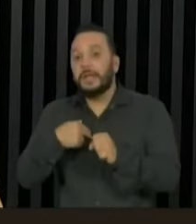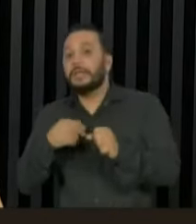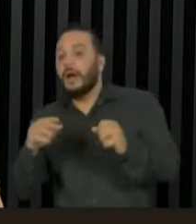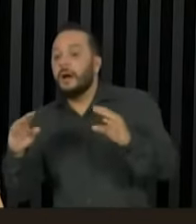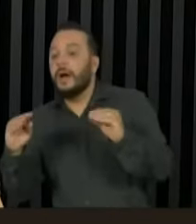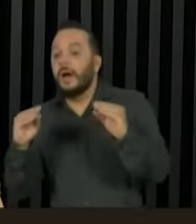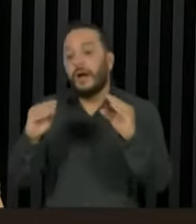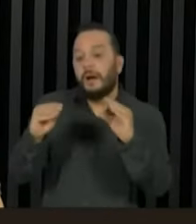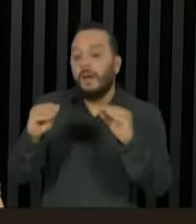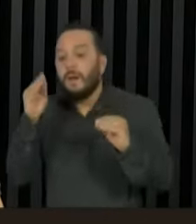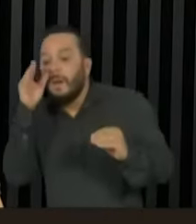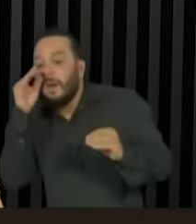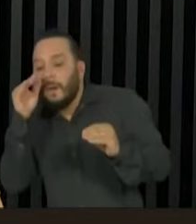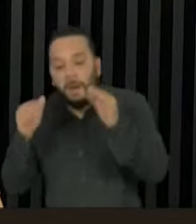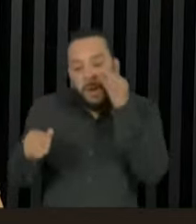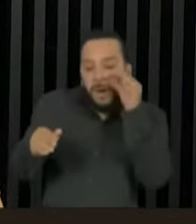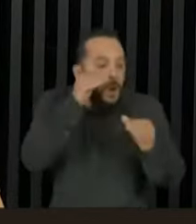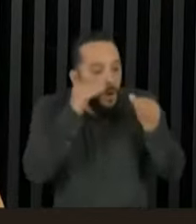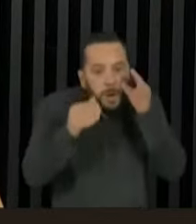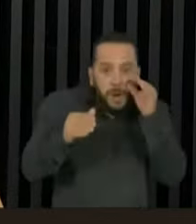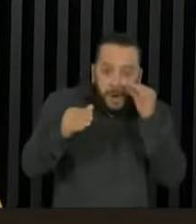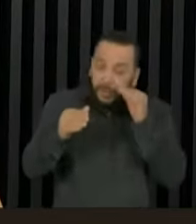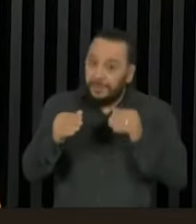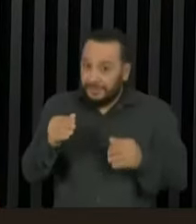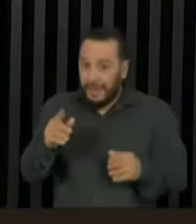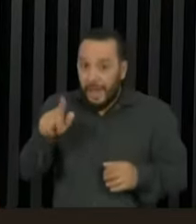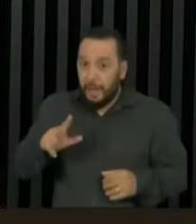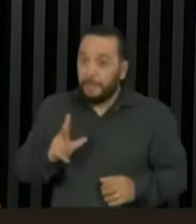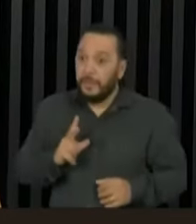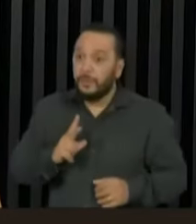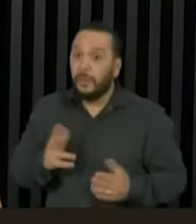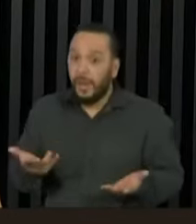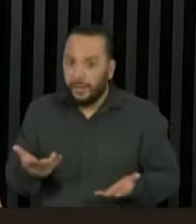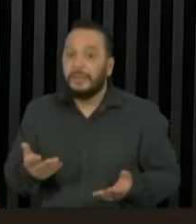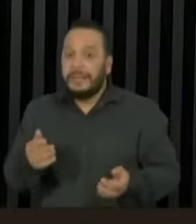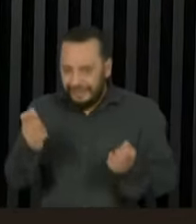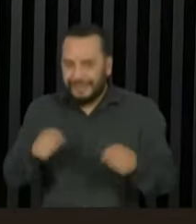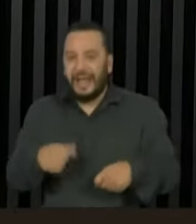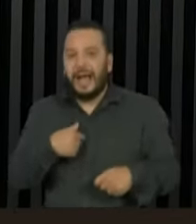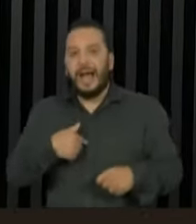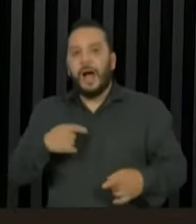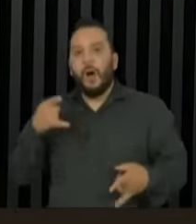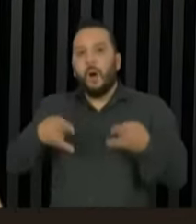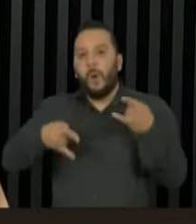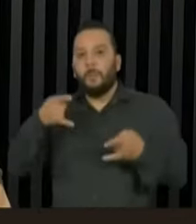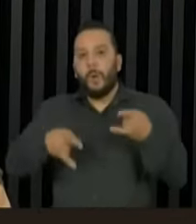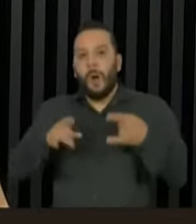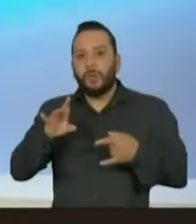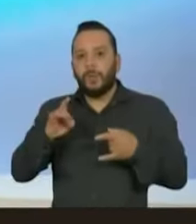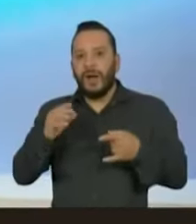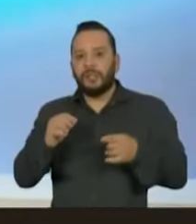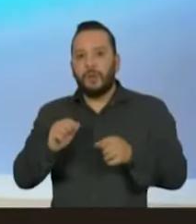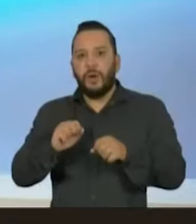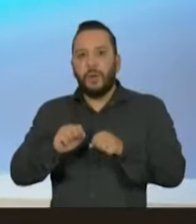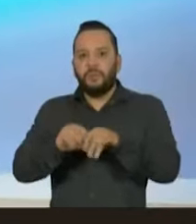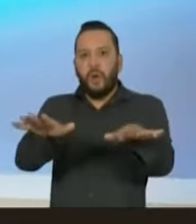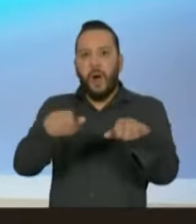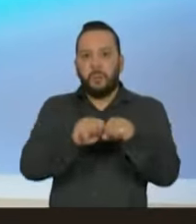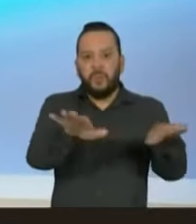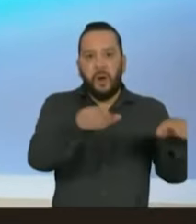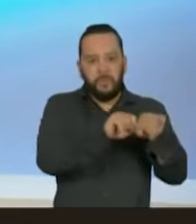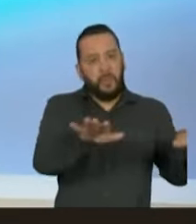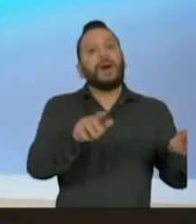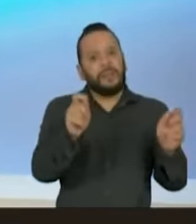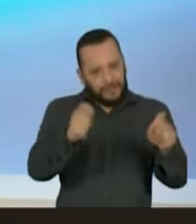e saber o que que você tá disponibilizando para as outras pessoas é possível combater os robôs do WhatsApp mas e o Boca a Boca do WhatsApp que compartilha essas